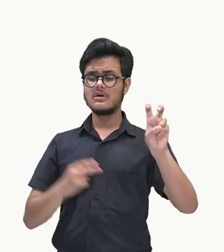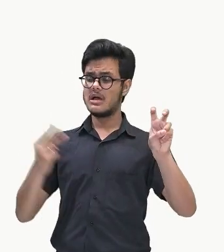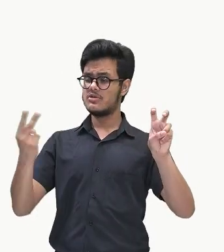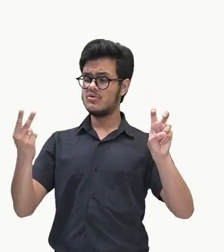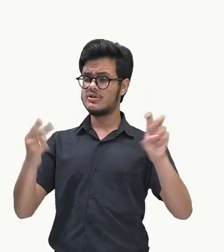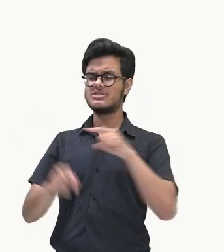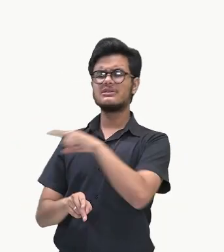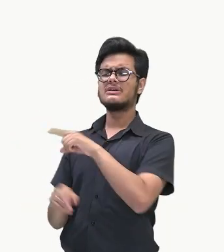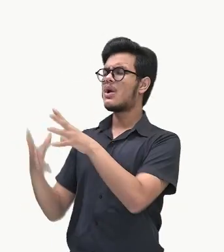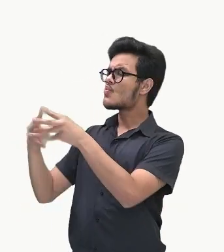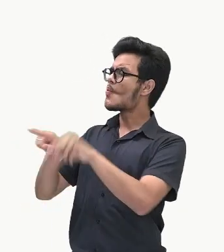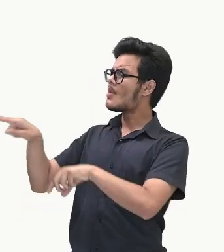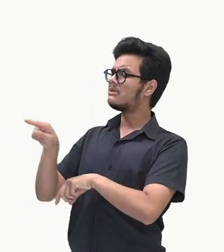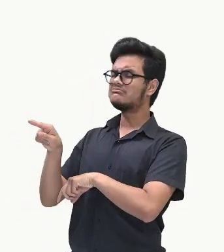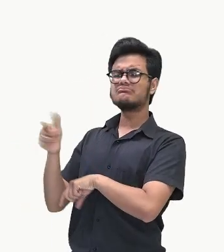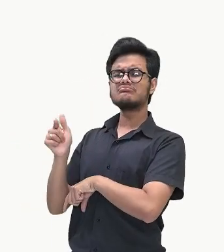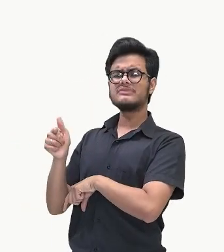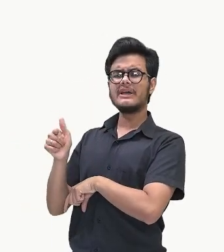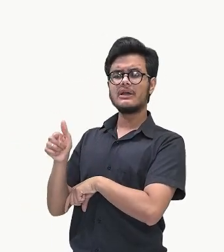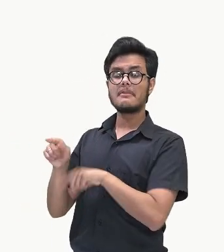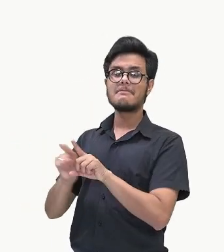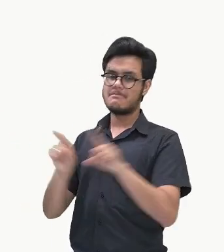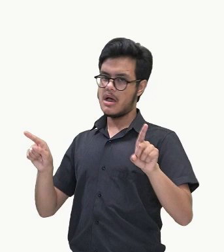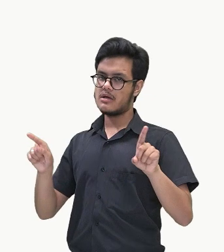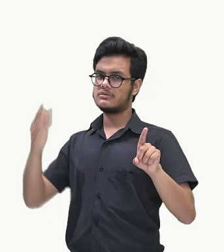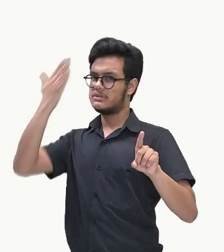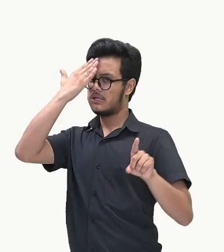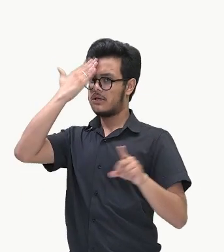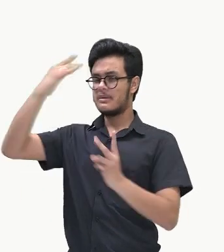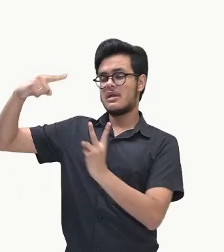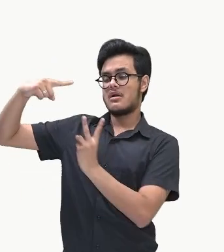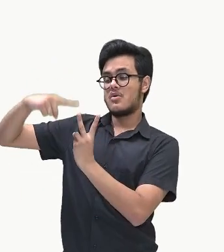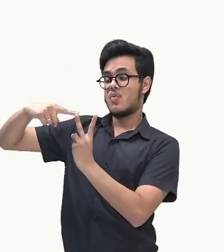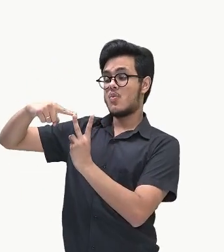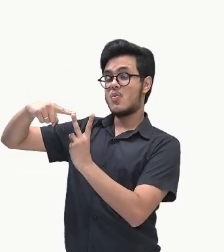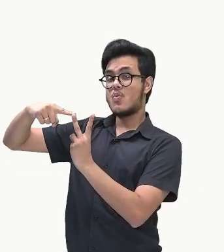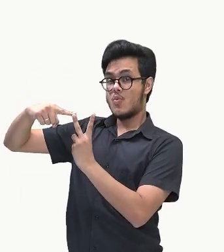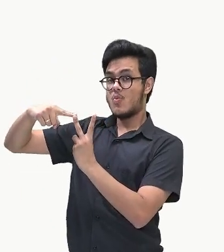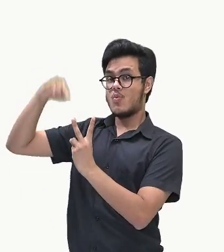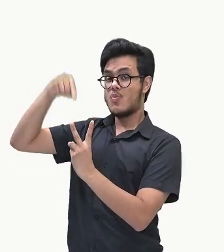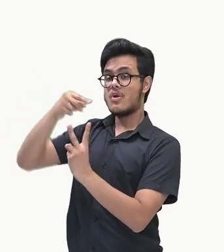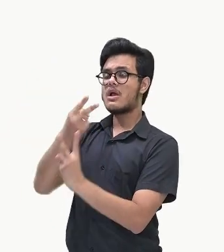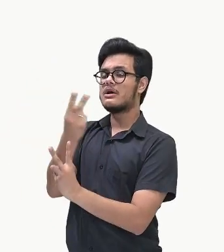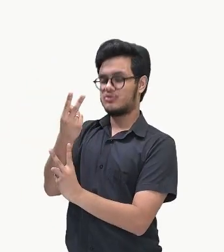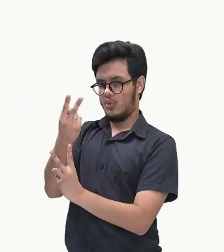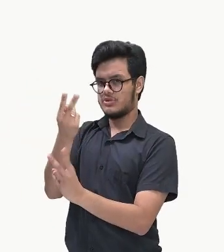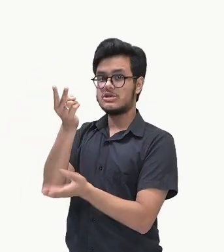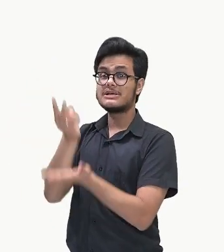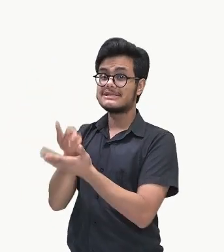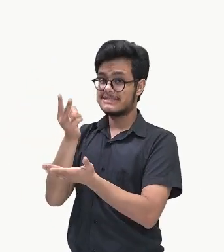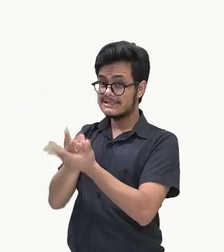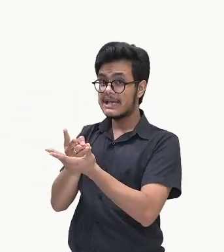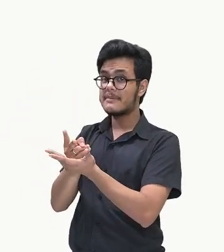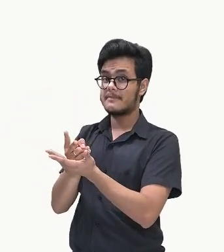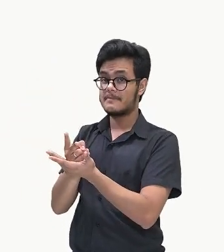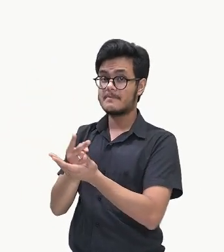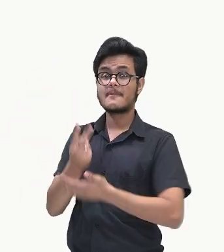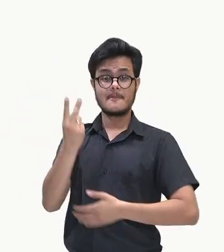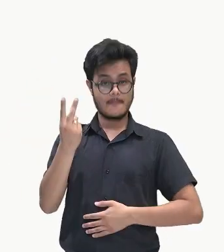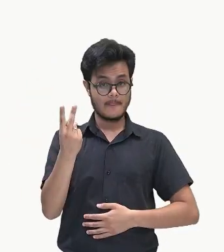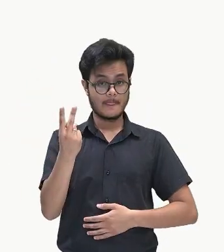agora, professor, aqui não tem nenhum. Sempre que não tem nenhum, significa que é o